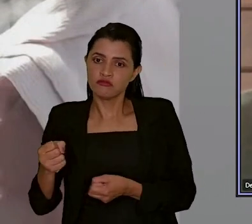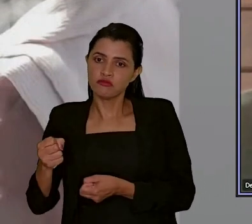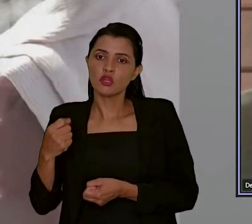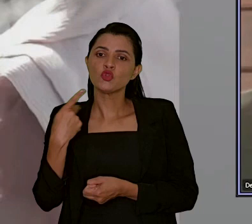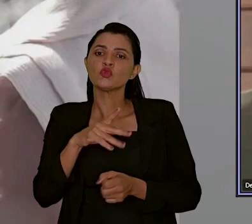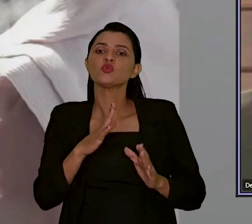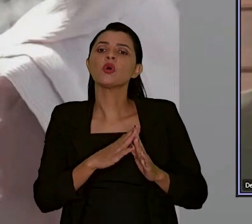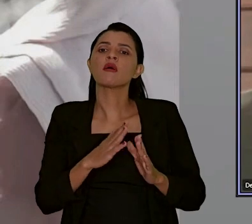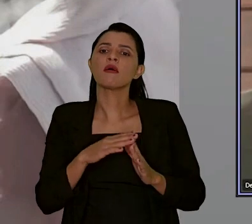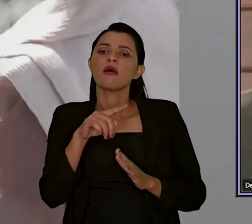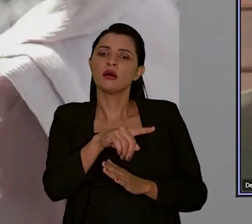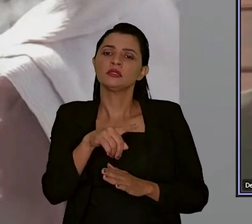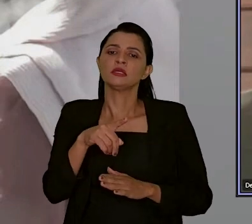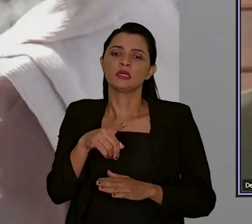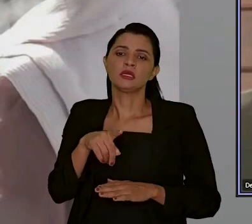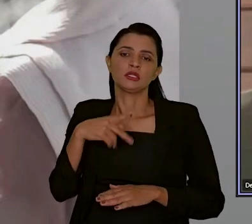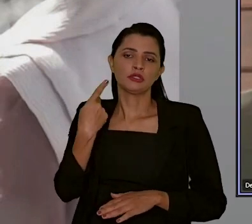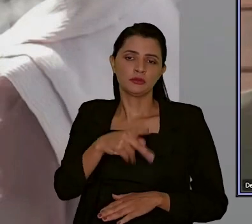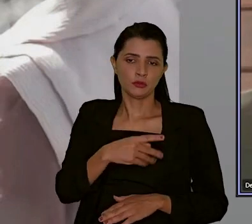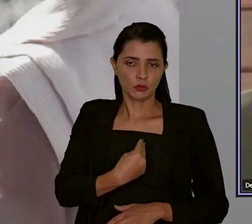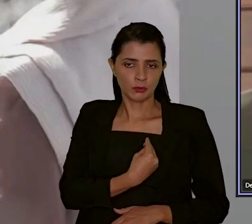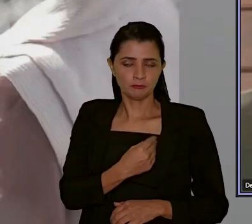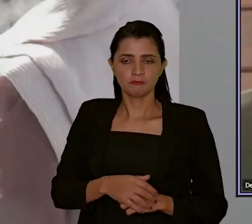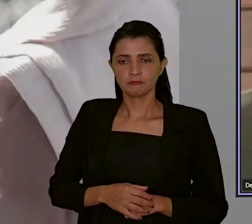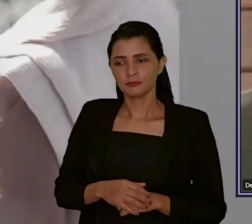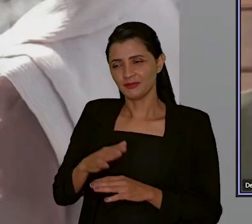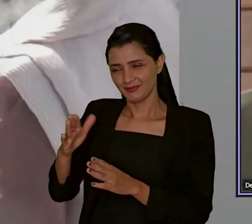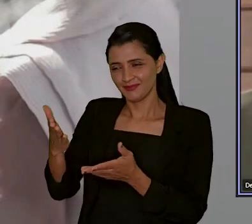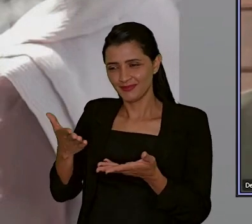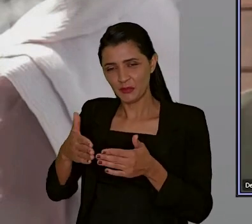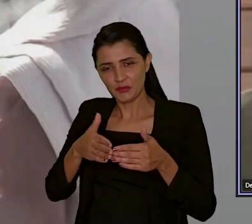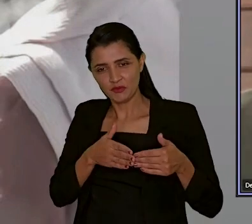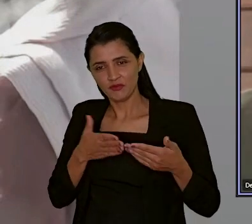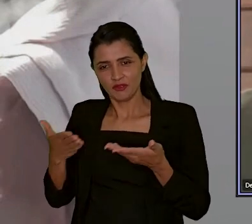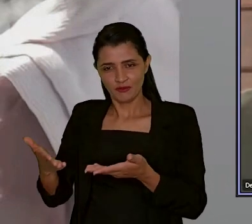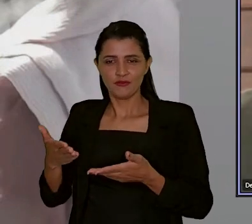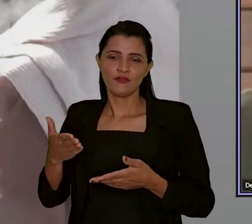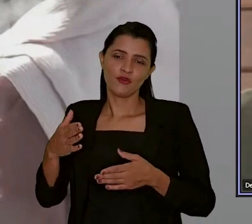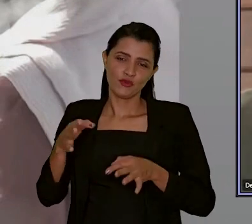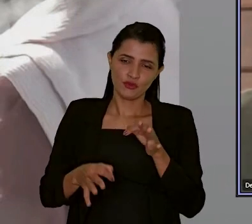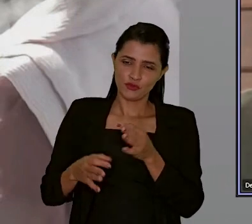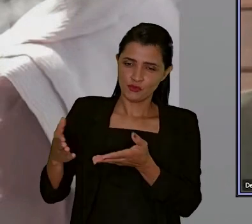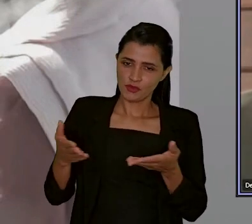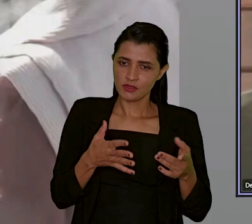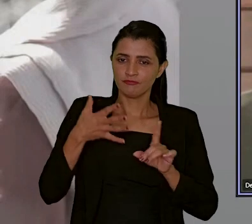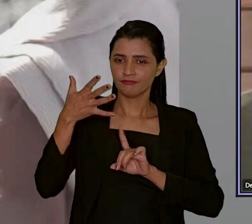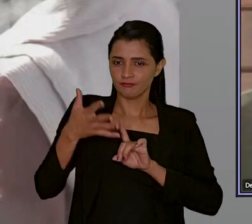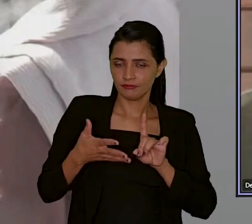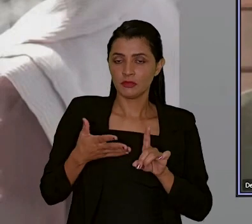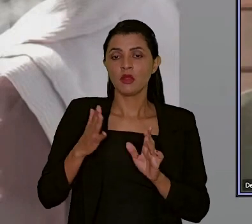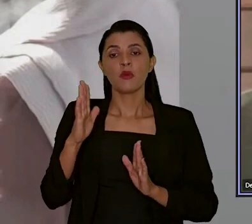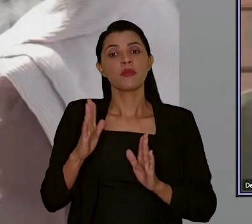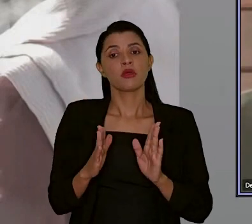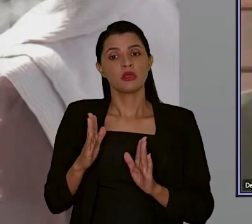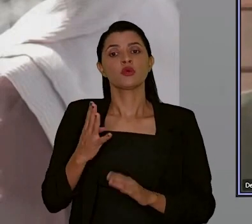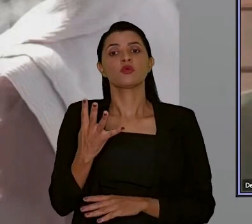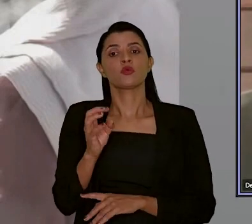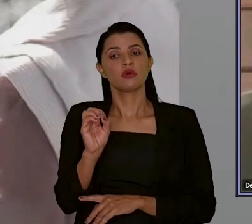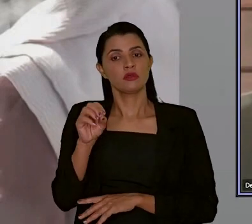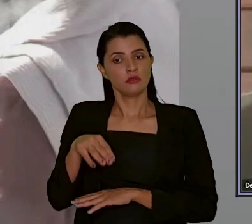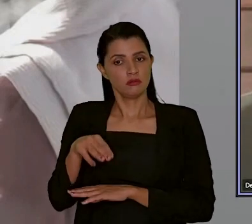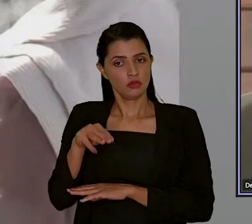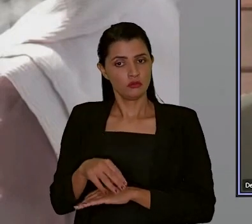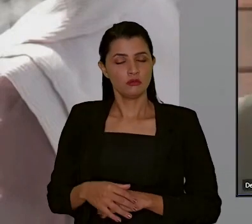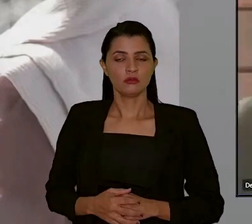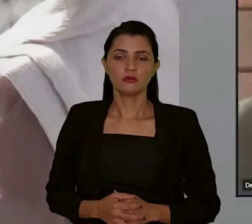sua residência habitual. Por favor, doutora Graciela, a palavra de Vossa Excelência pelo prazo de 40